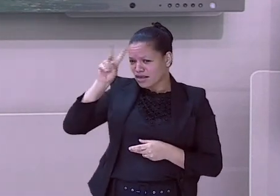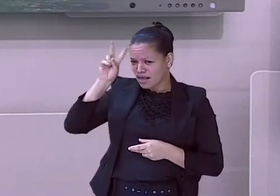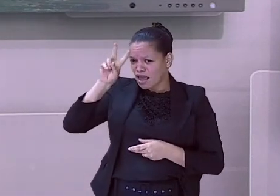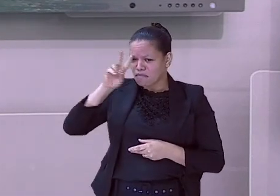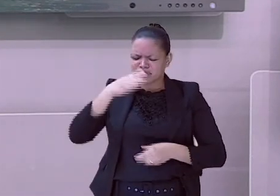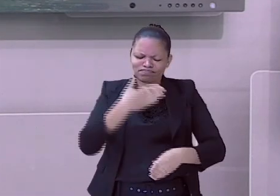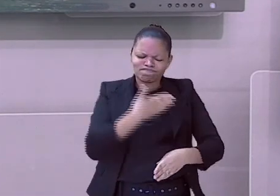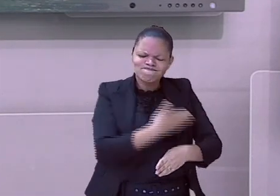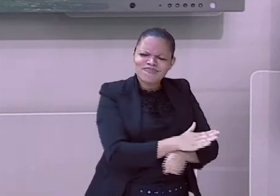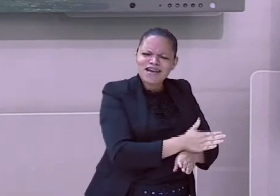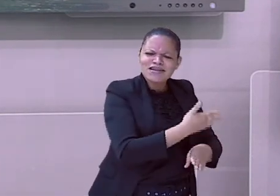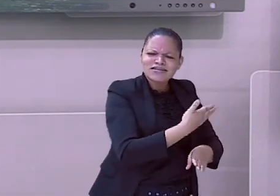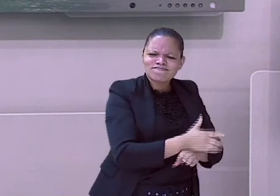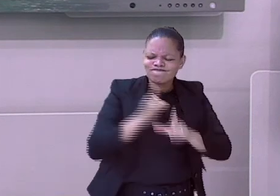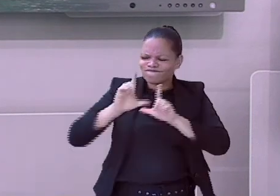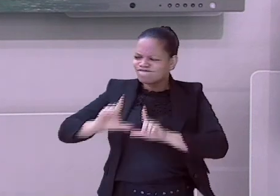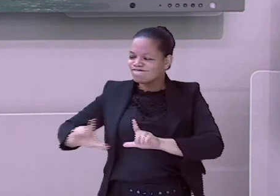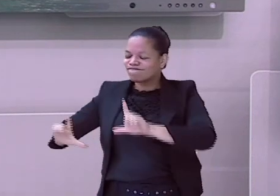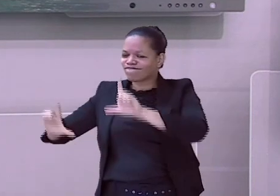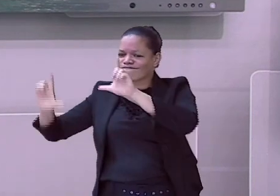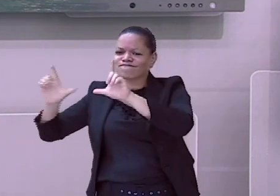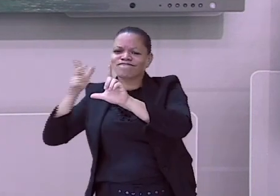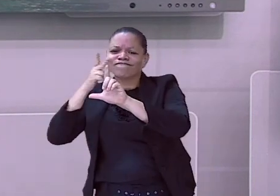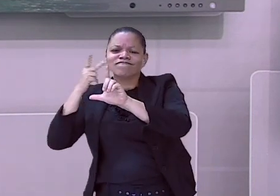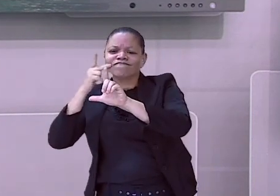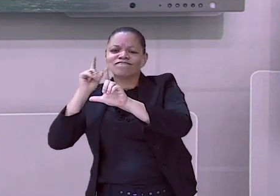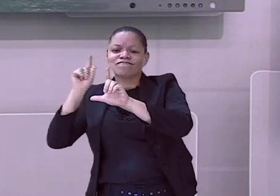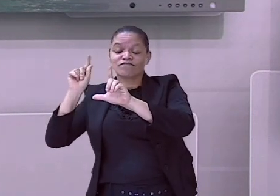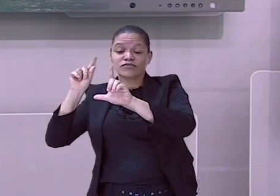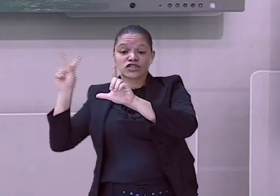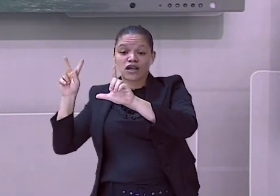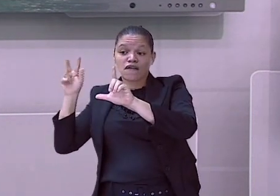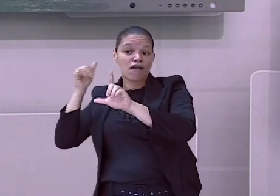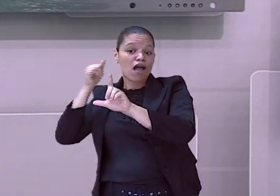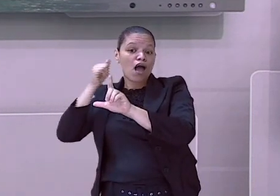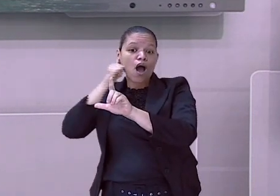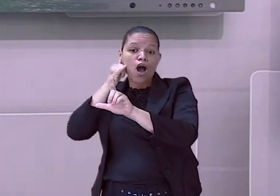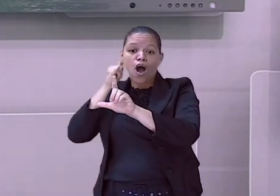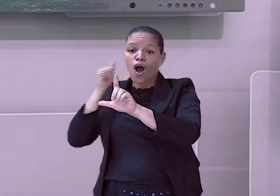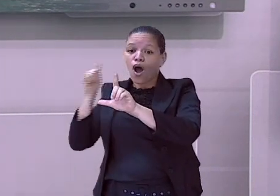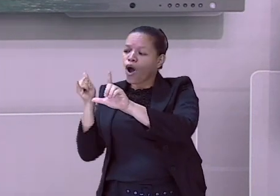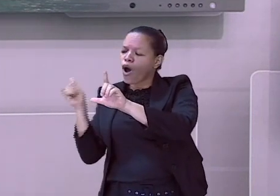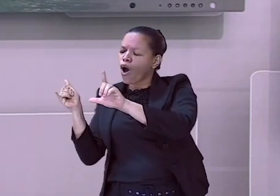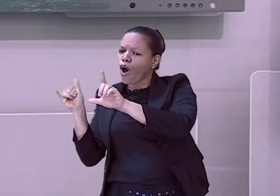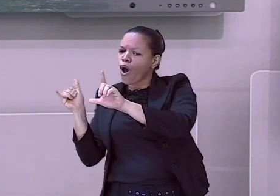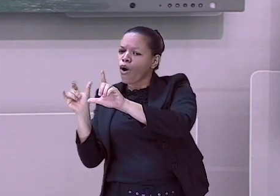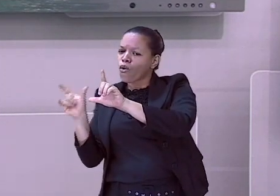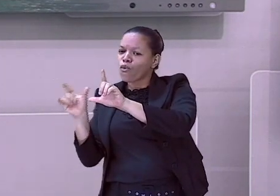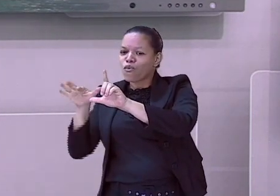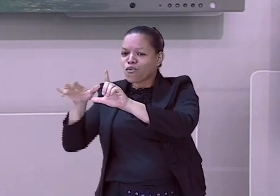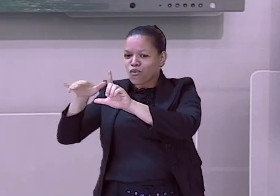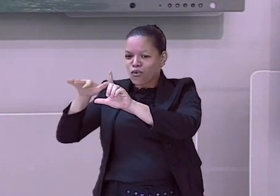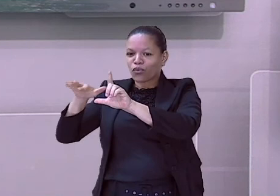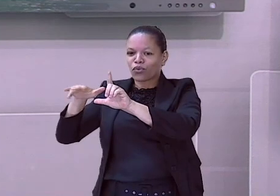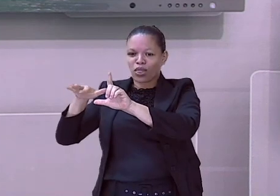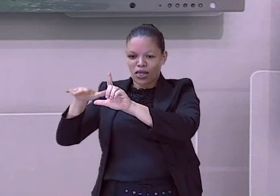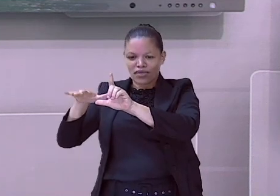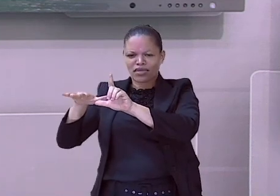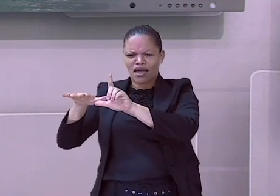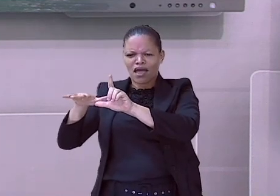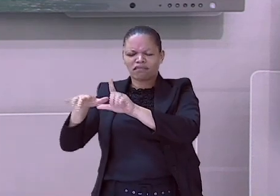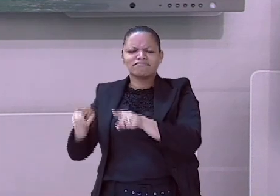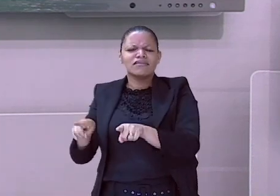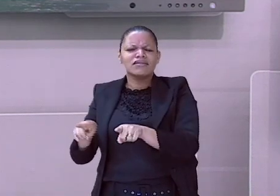nossa plataforma SMED GV, aponte a câmera do seu celular para a imagem que aparece no canto da tela,